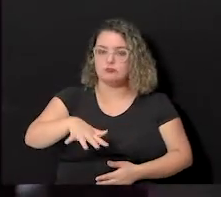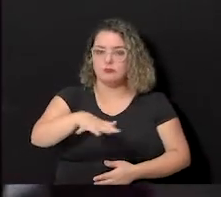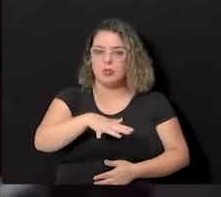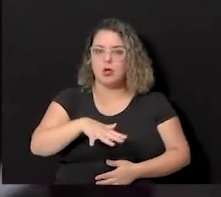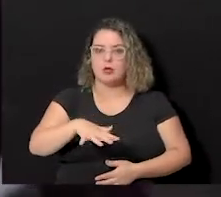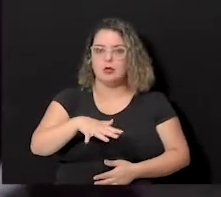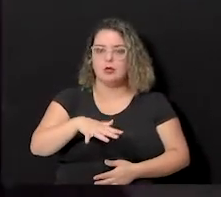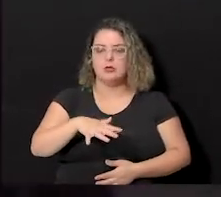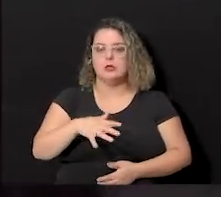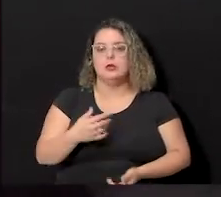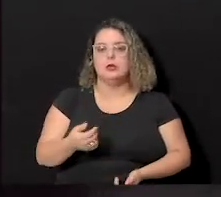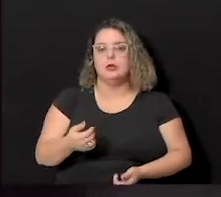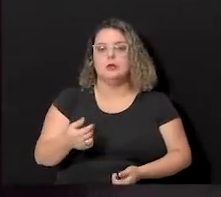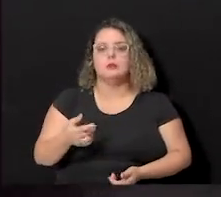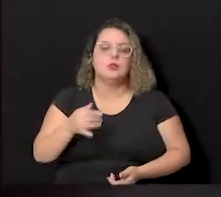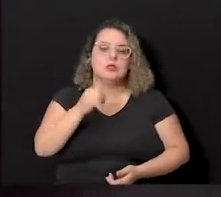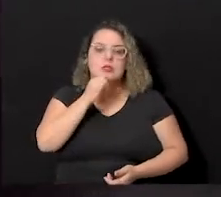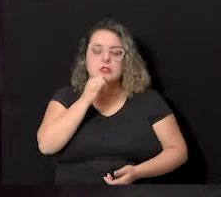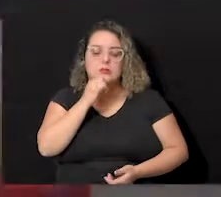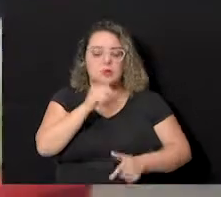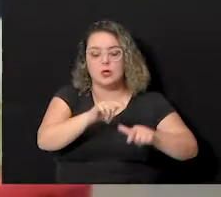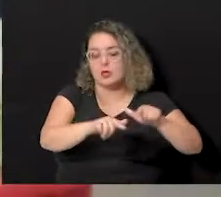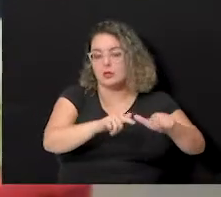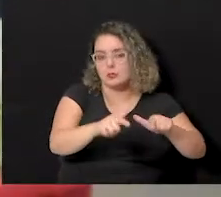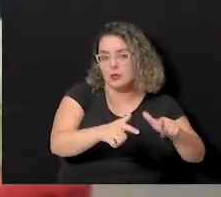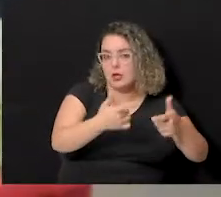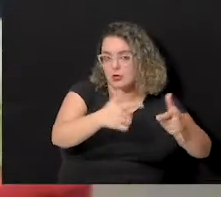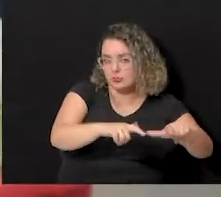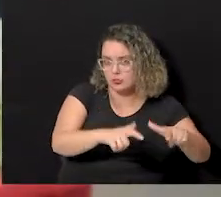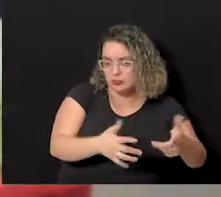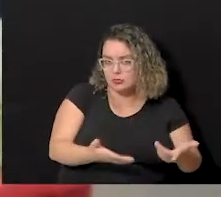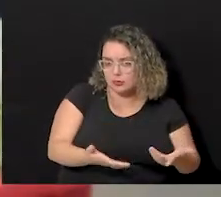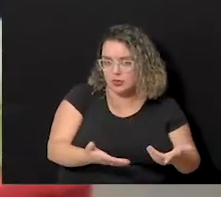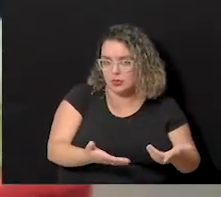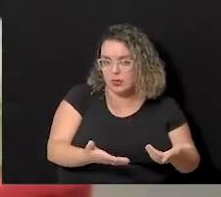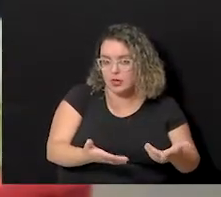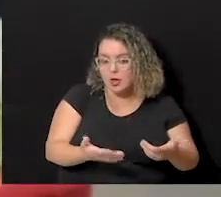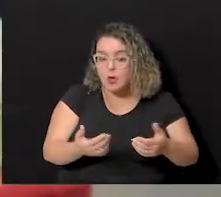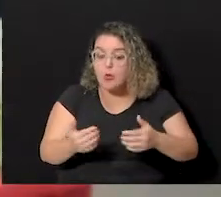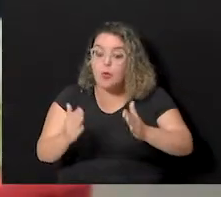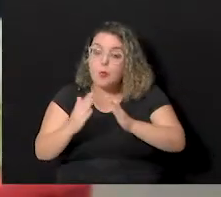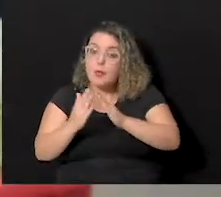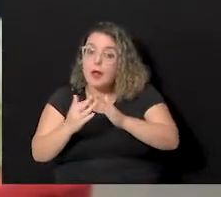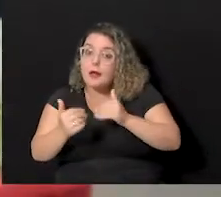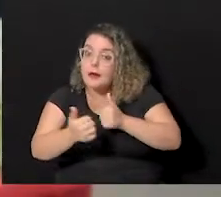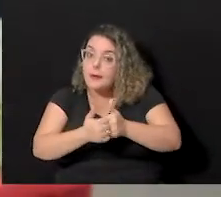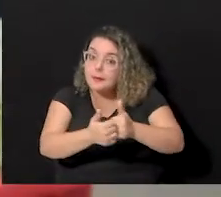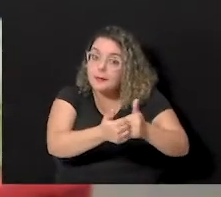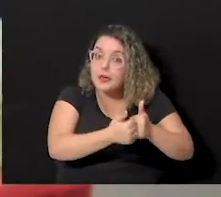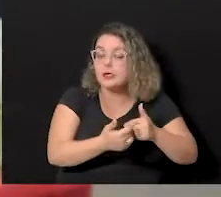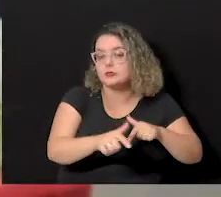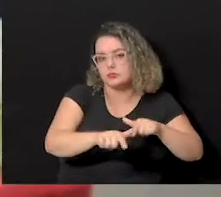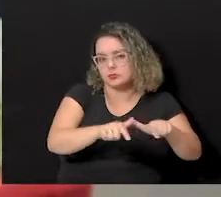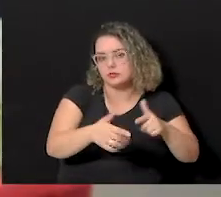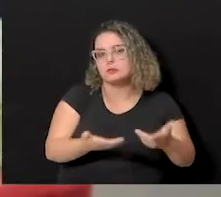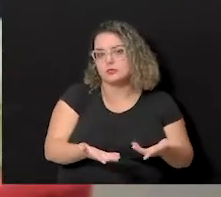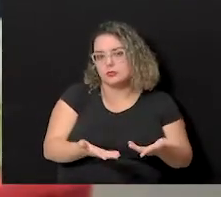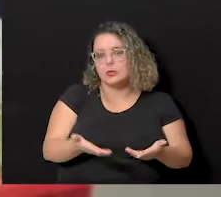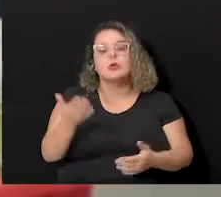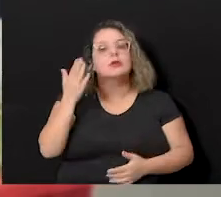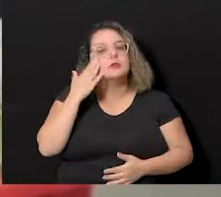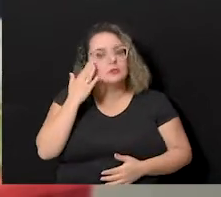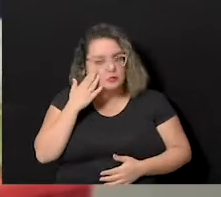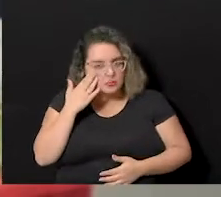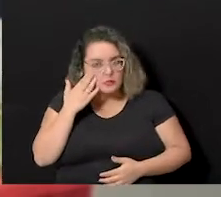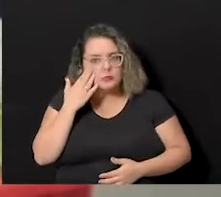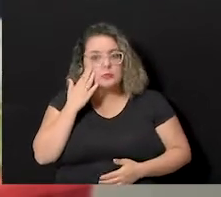área em que você se locomove mais, por exemplo, se você trabalha em um determinado ponto, tentar buscar uma residência próxima ao trabalho. Porque